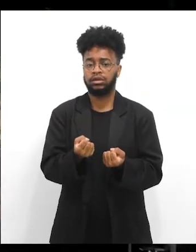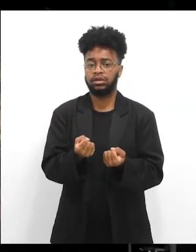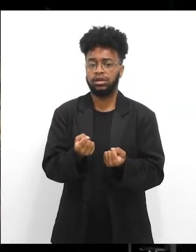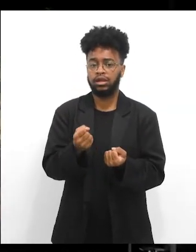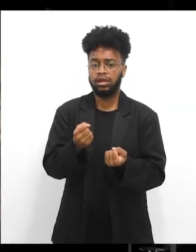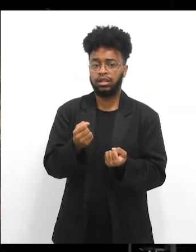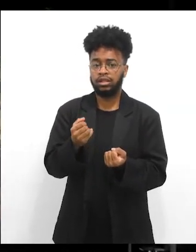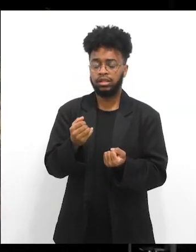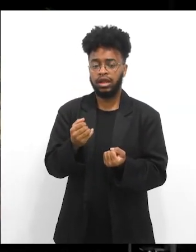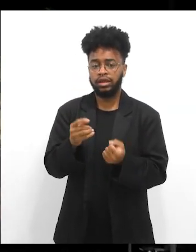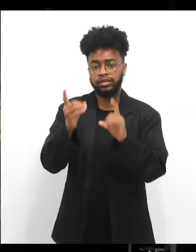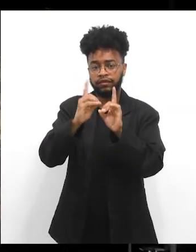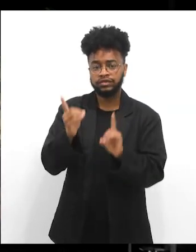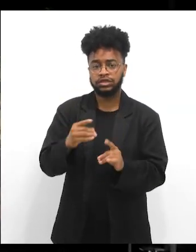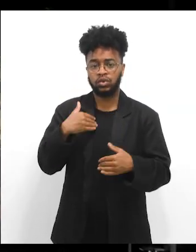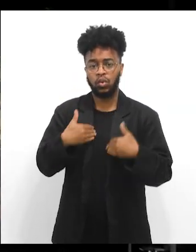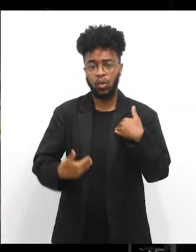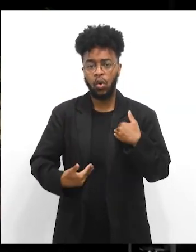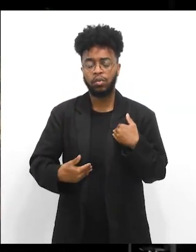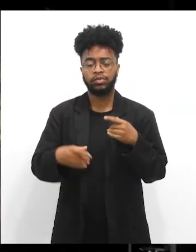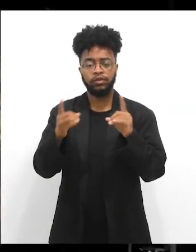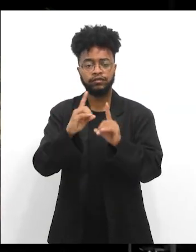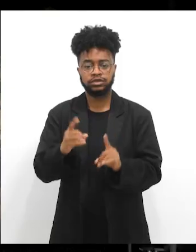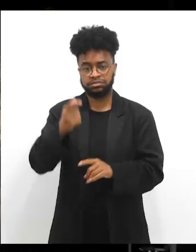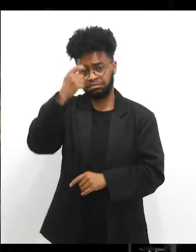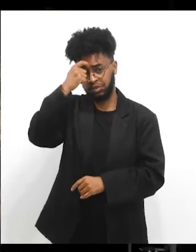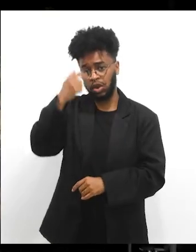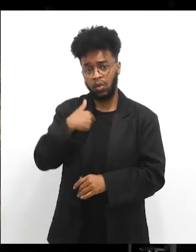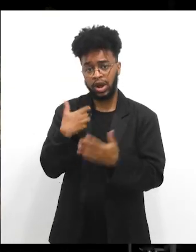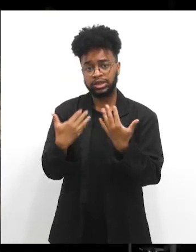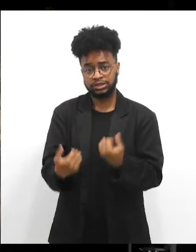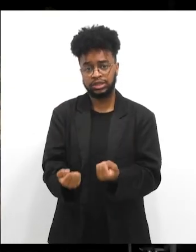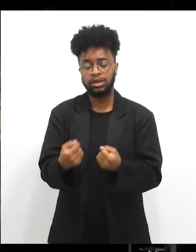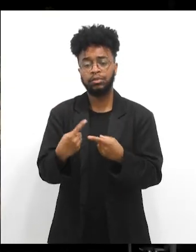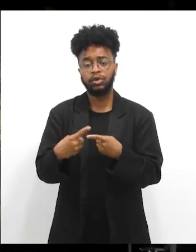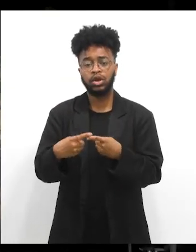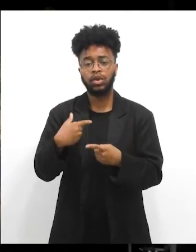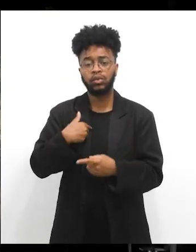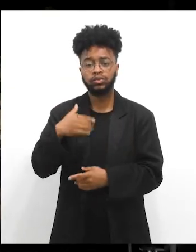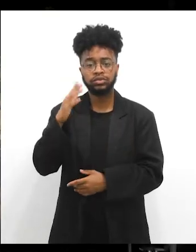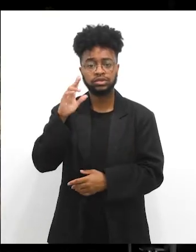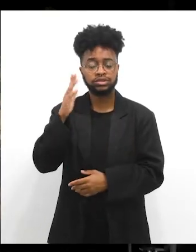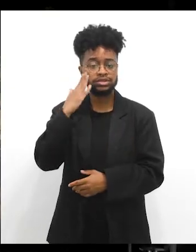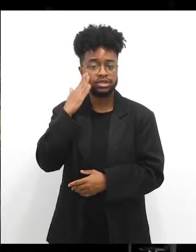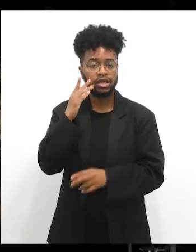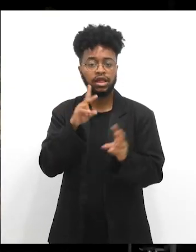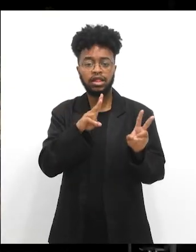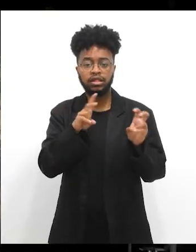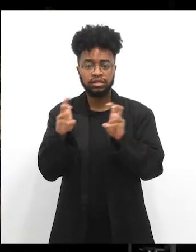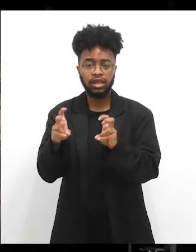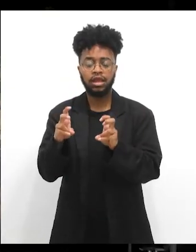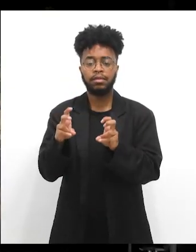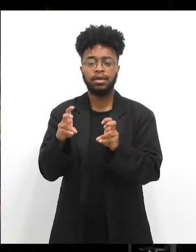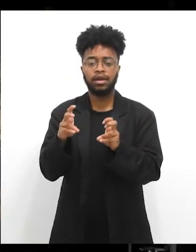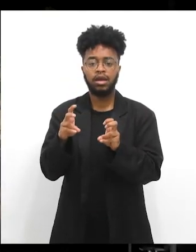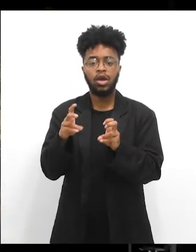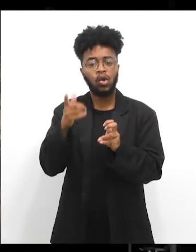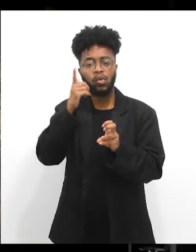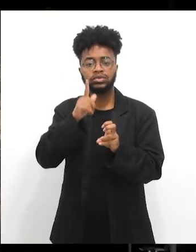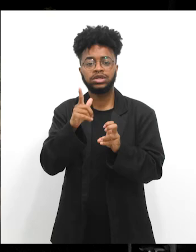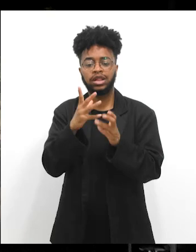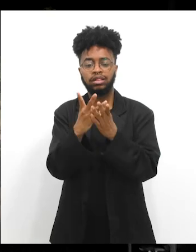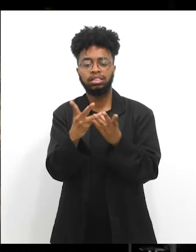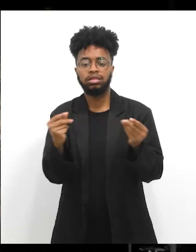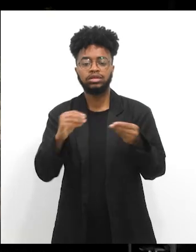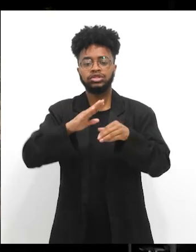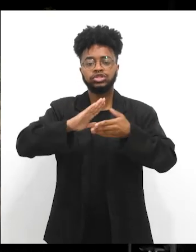aceitei uma deficiência física, mental, eu aceitei aquela situação porque eu sei que aquilo ali vai